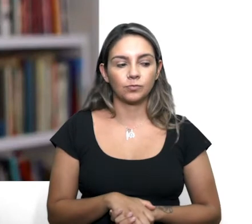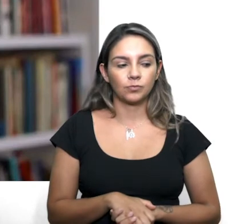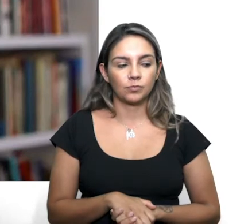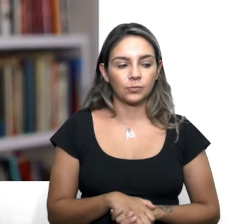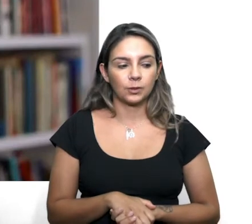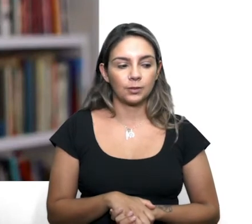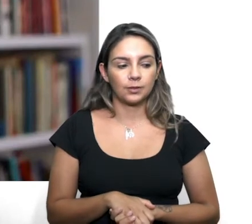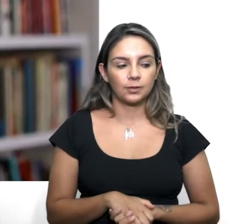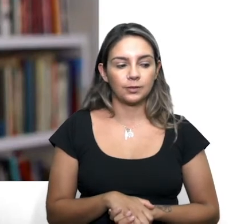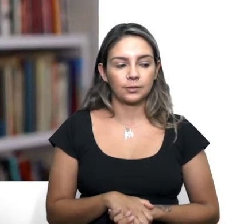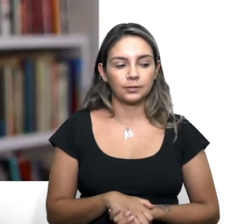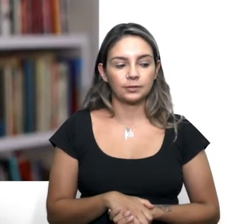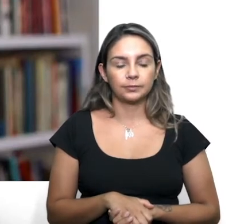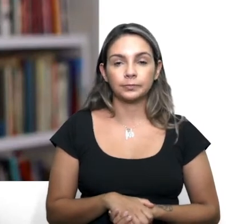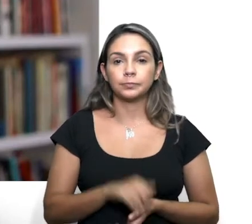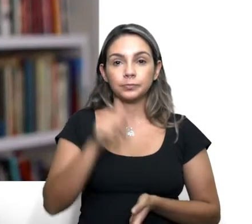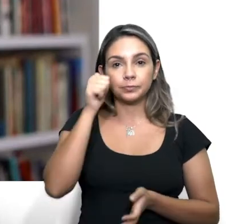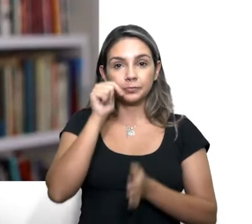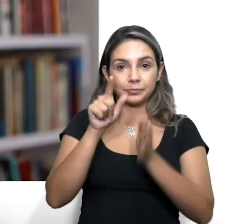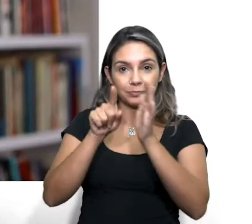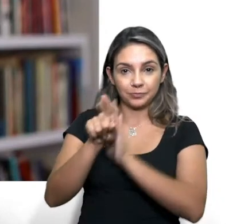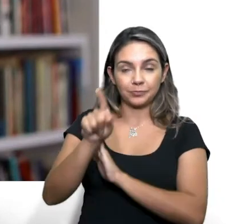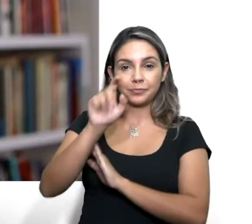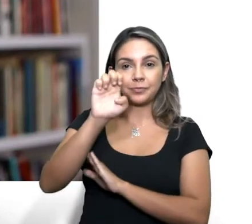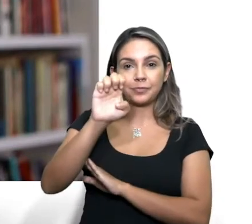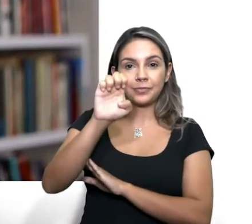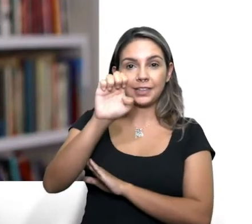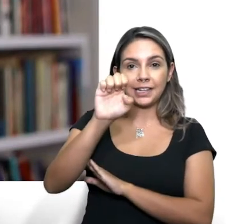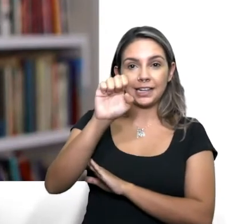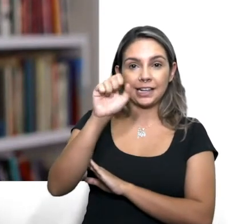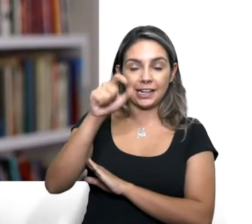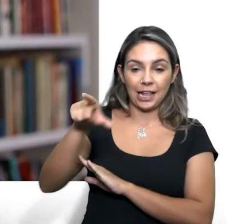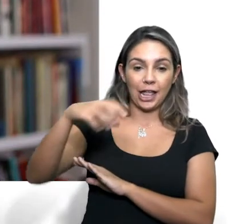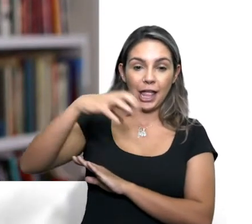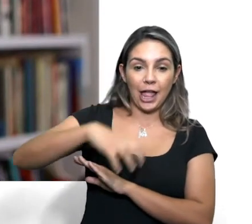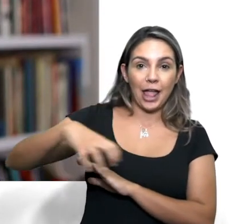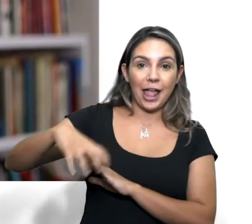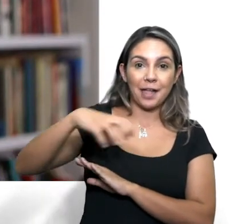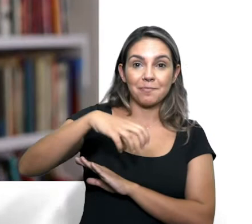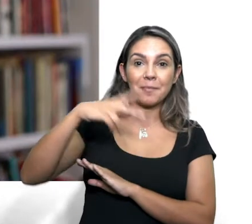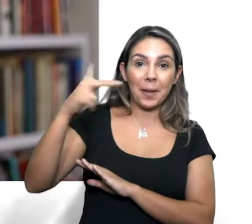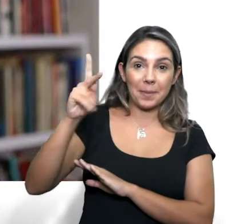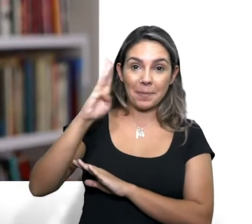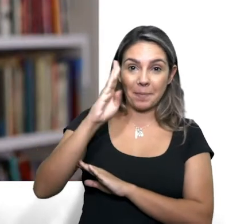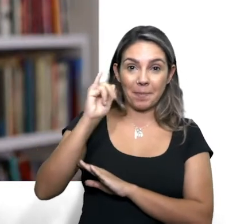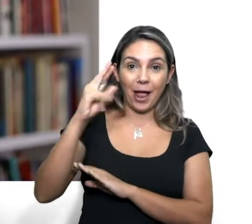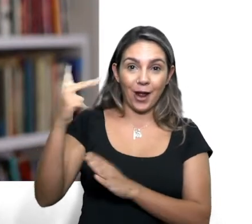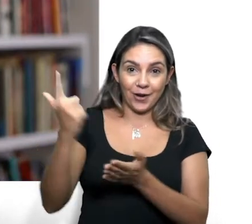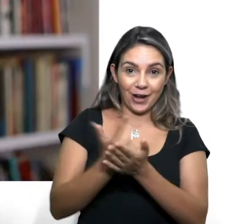A estrangeira está aqui perguntando se o bairro está em lockdown.